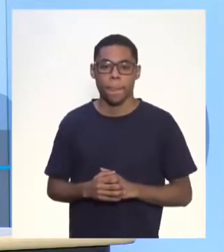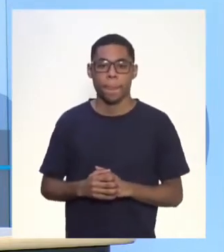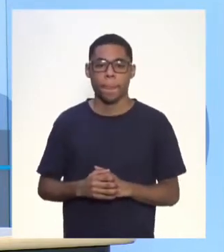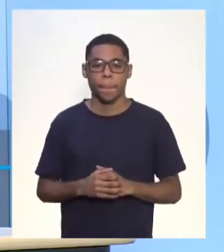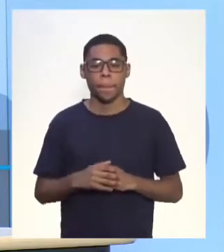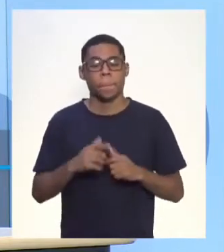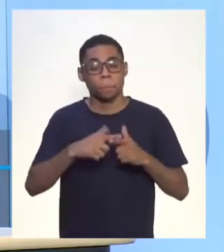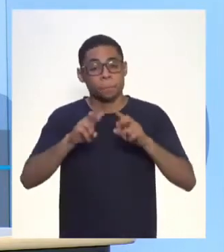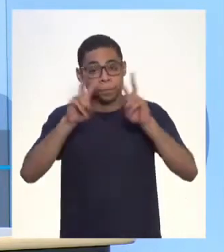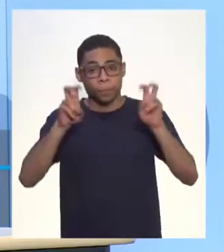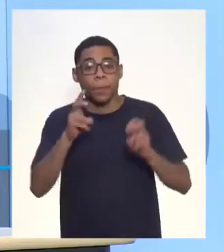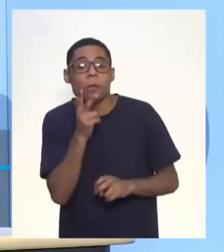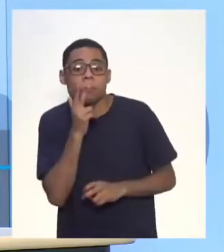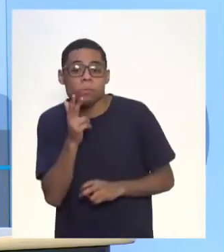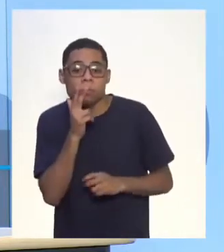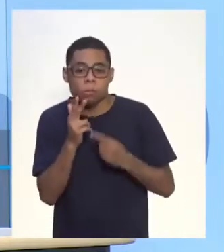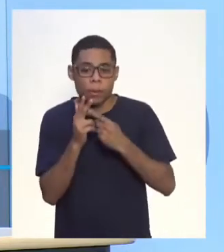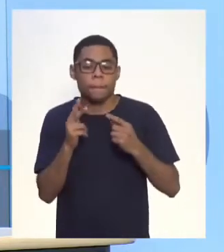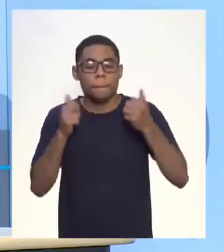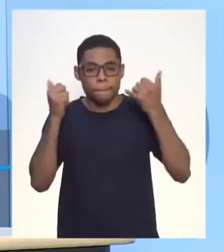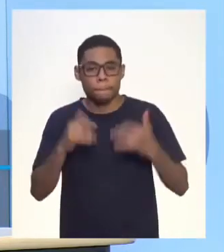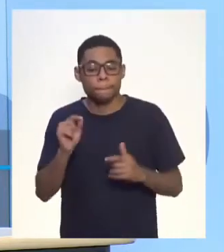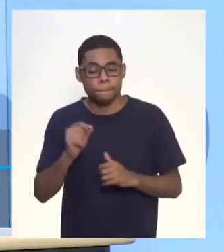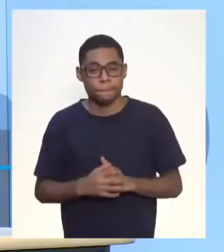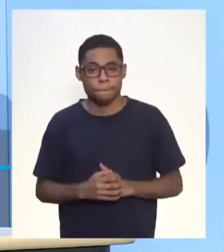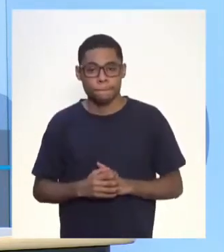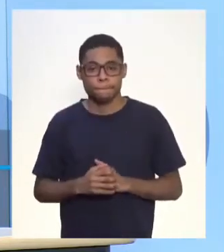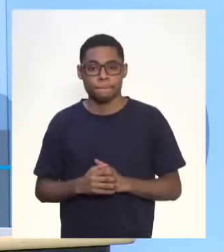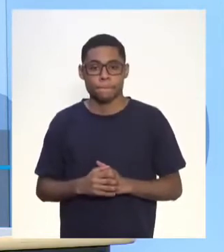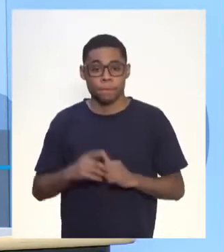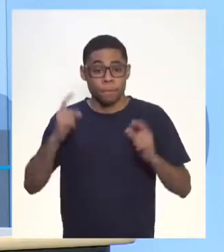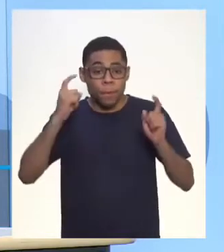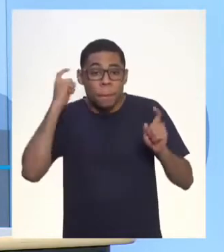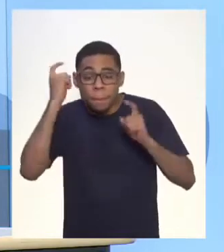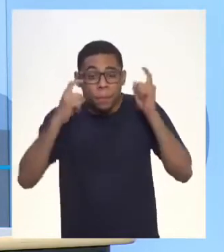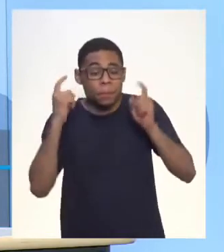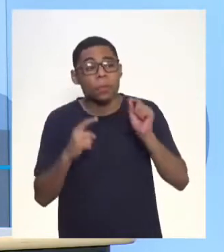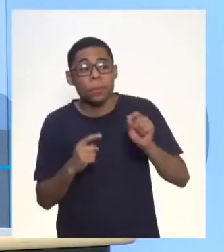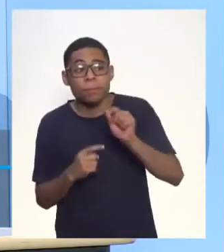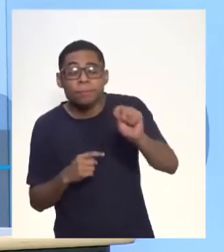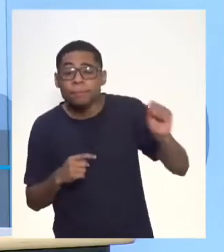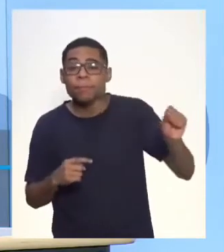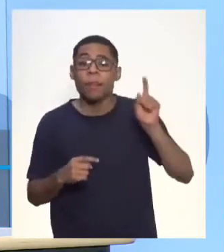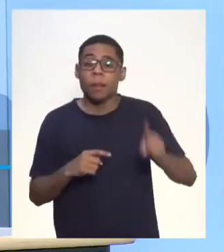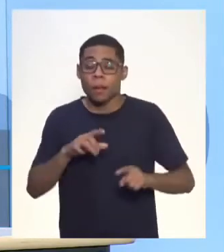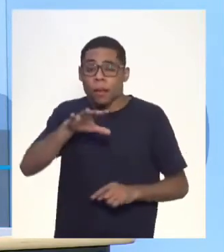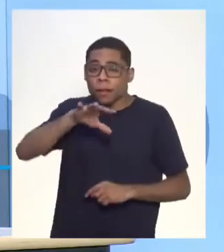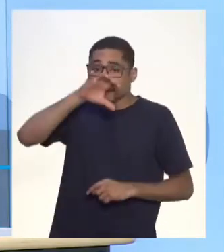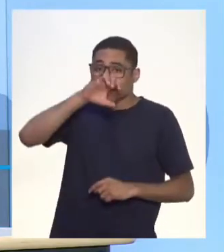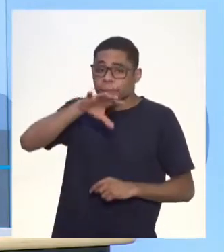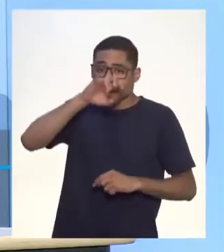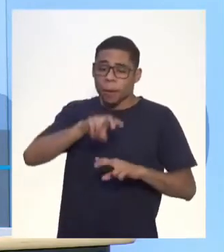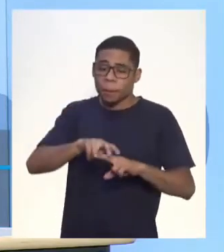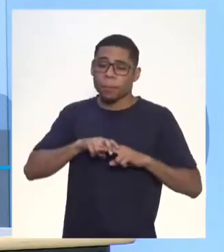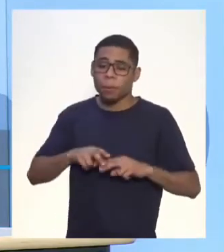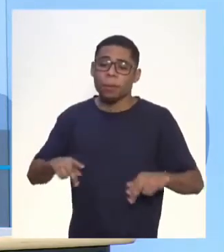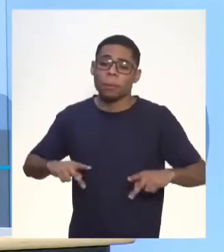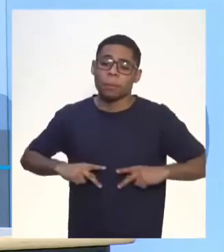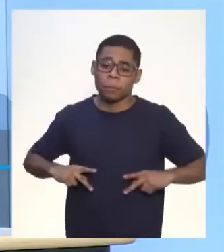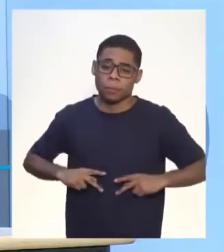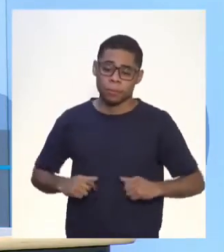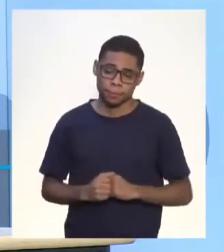aos fumantes, ela disse que a preocupação nesse caso é com a questão respiratória, né? E ela disse também que